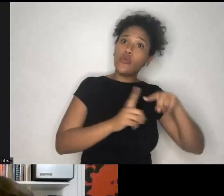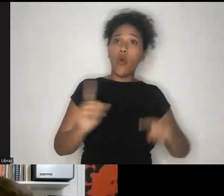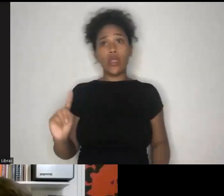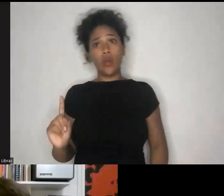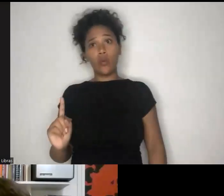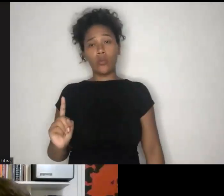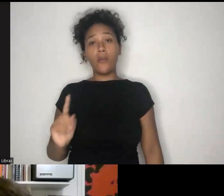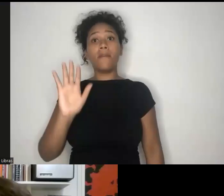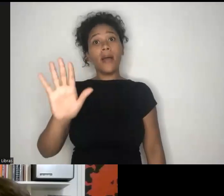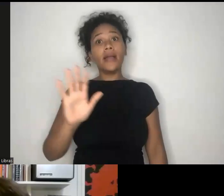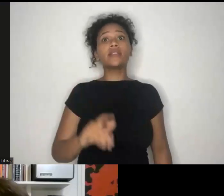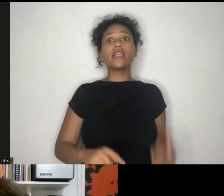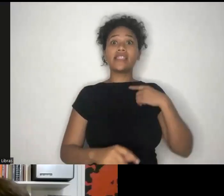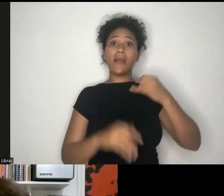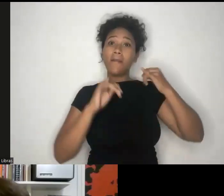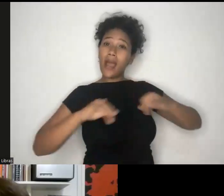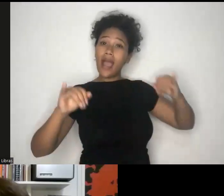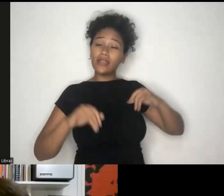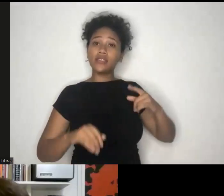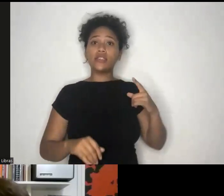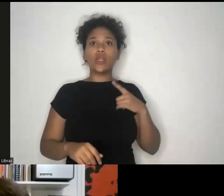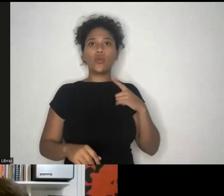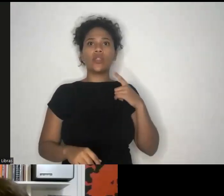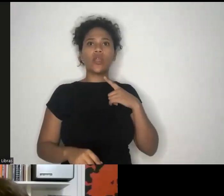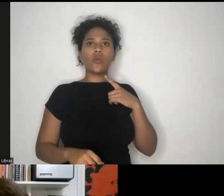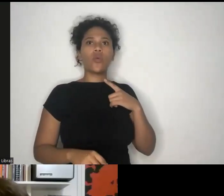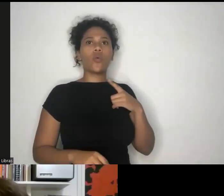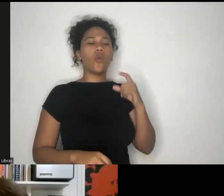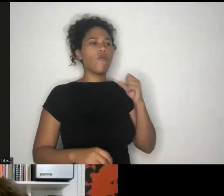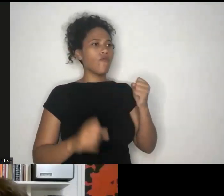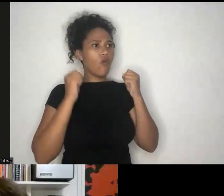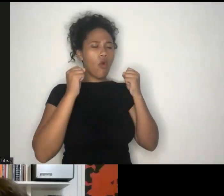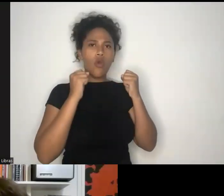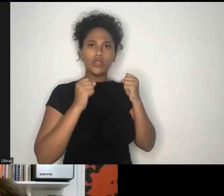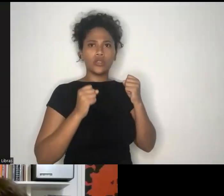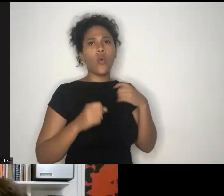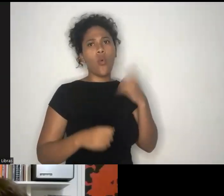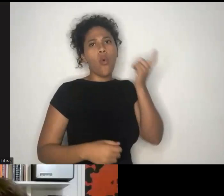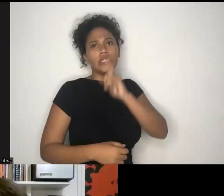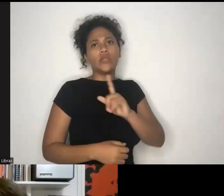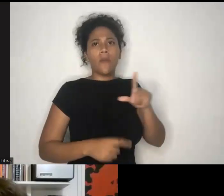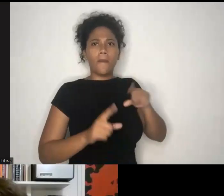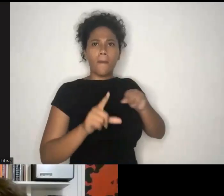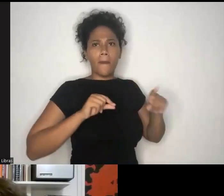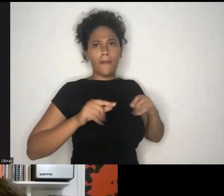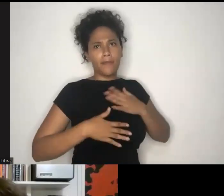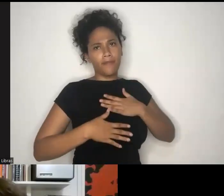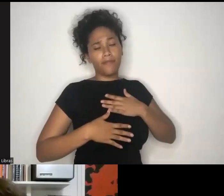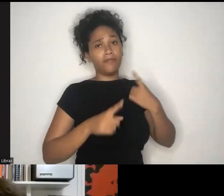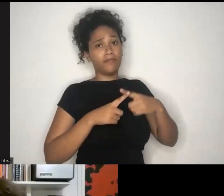esse marketing pessoal eu tenho um filtro muito grande e eu vejo muito isso quando o sucesso